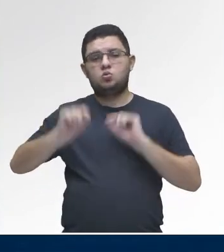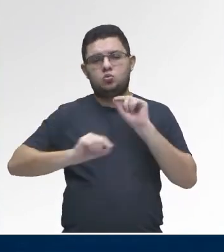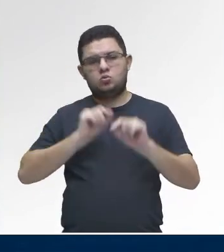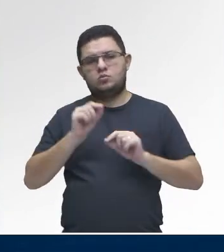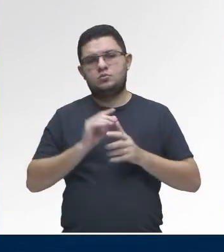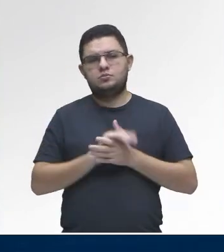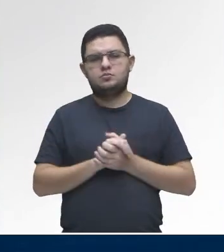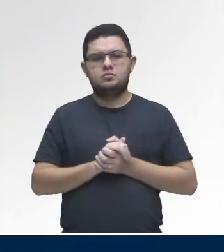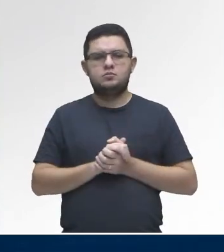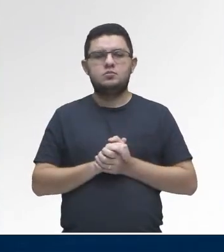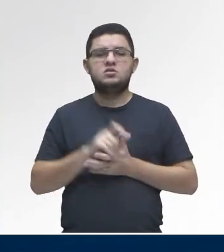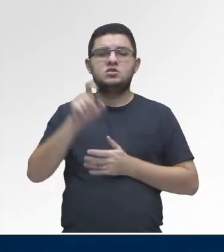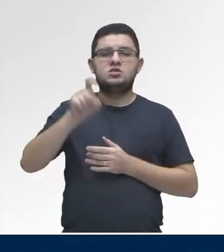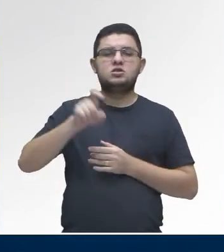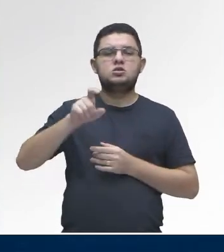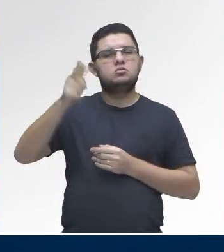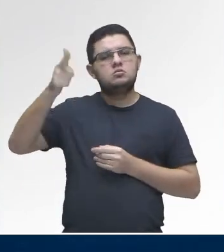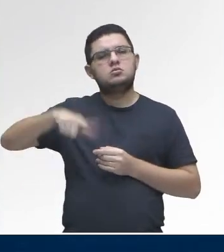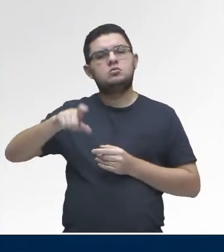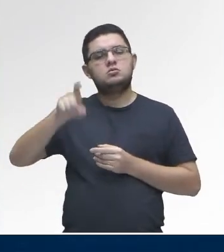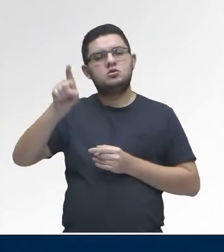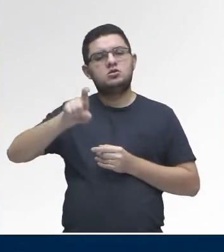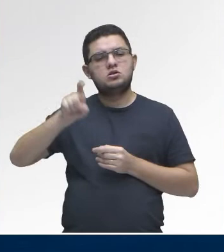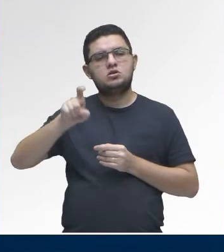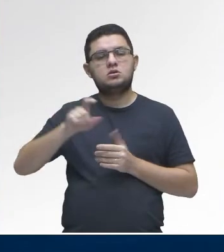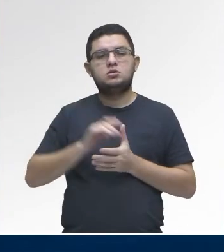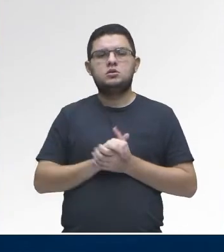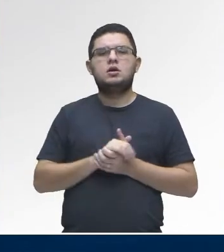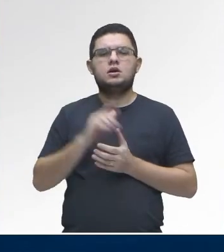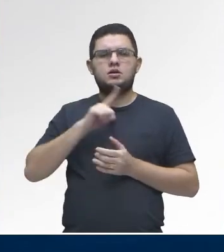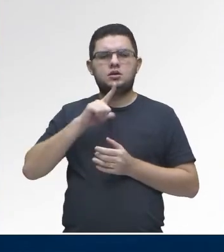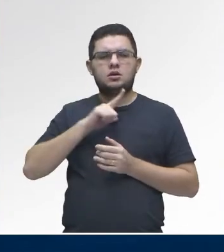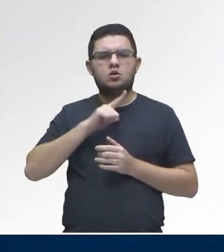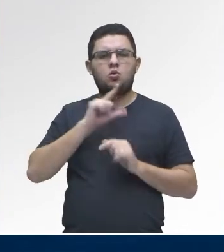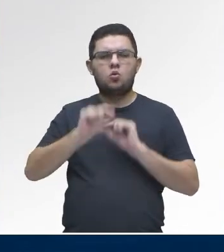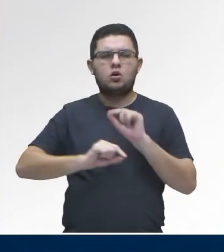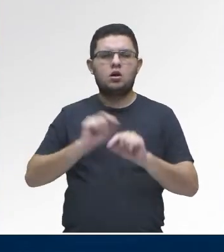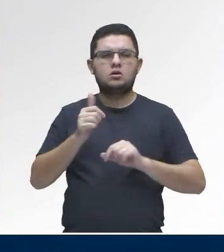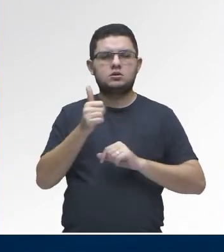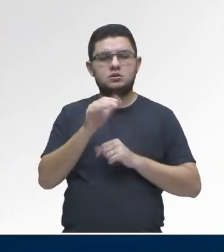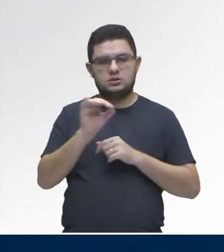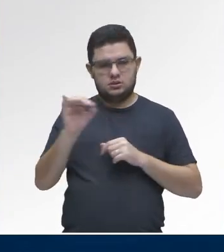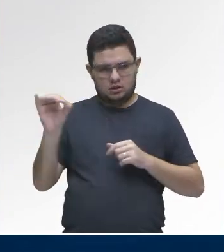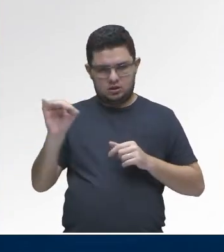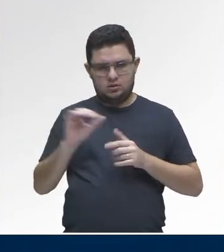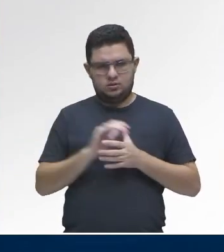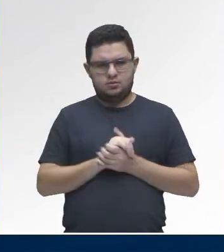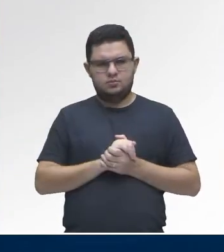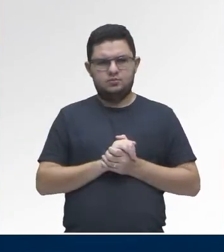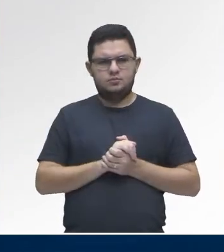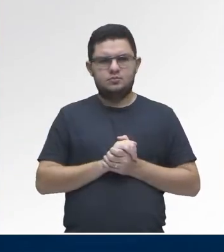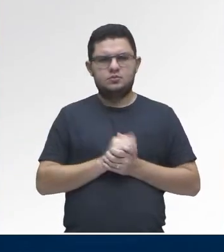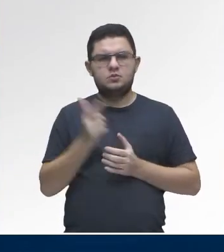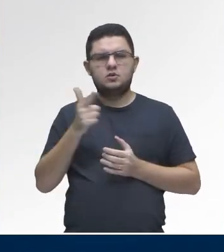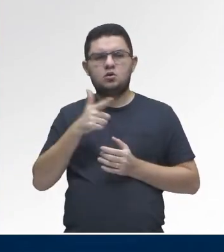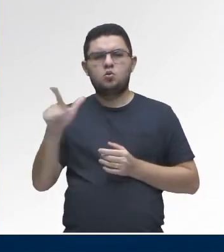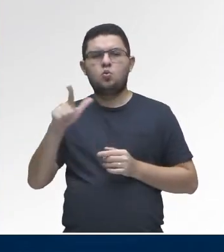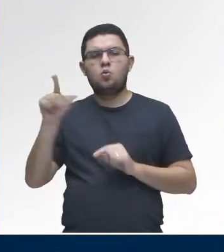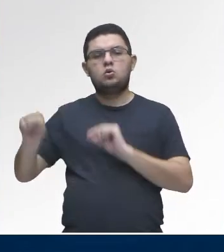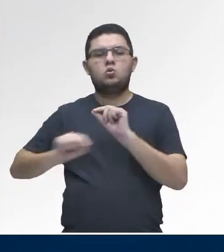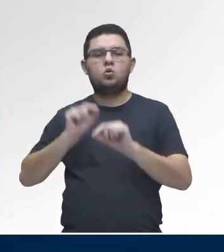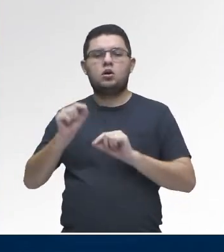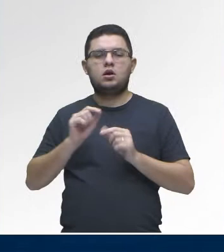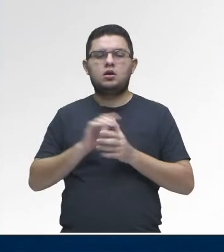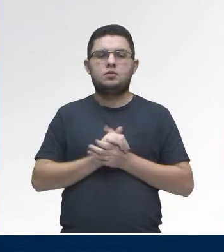um outro x e um peso de 100 aqui, um número 100, desse lado da balança. E do outro lado,